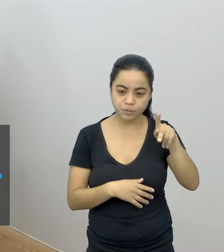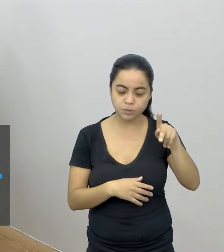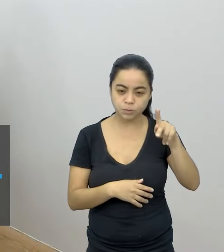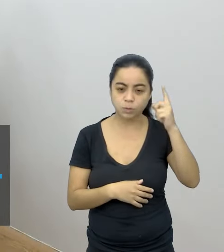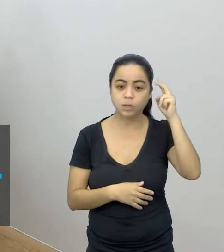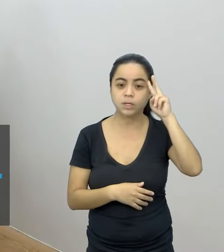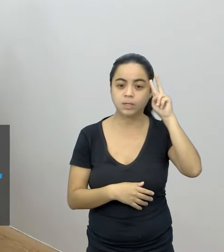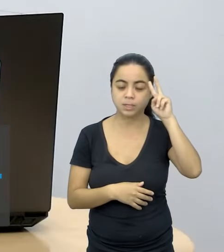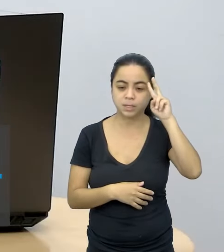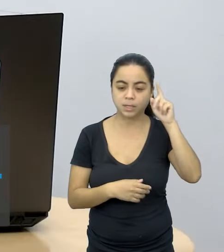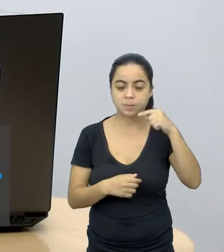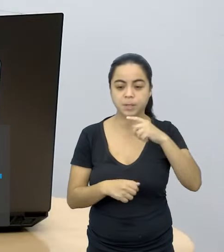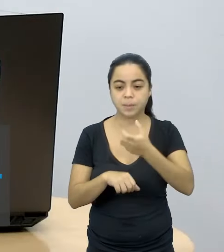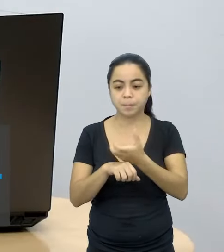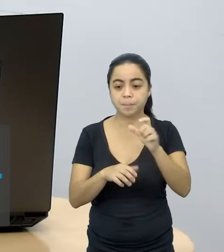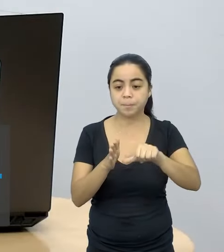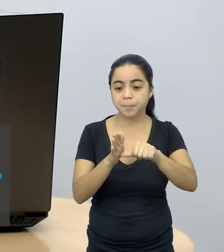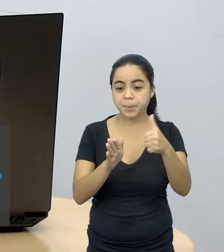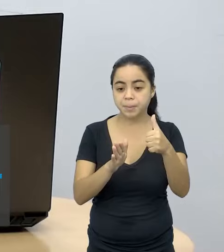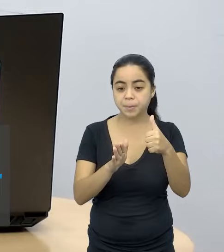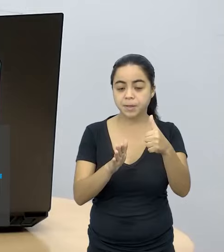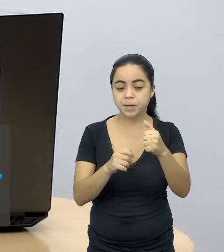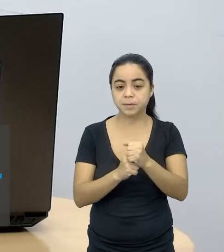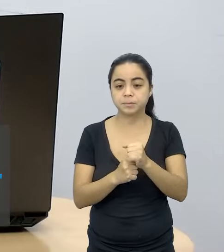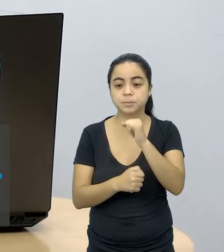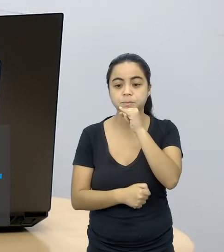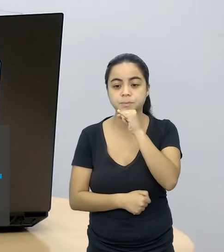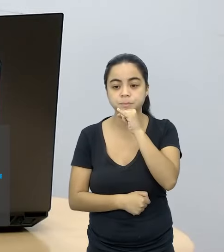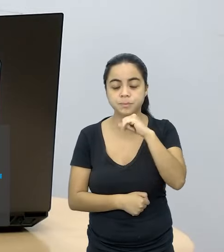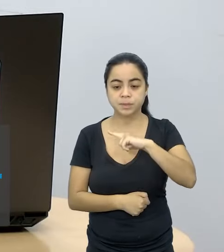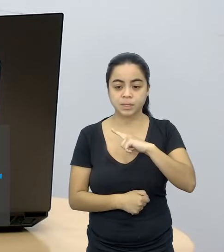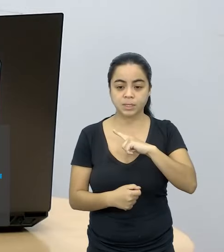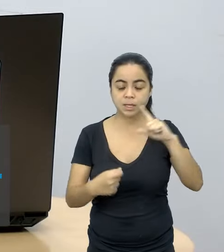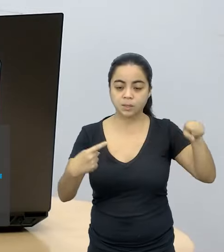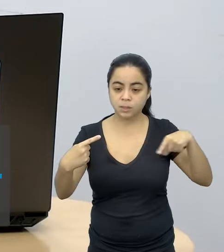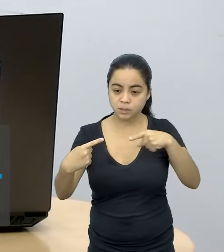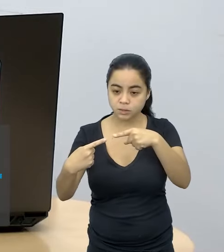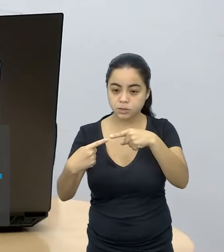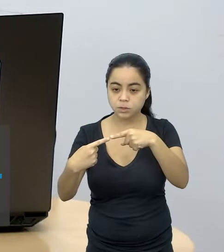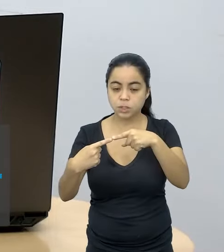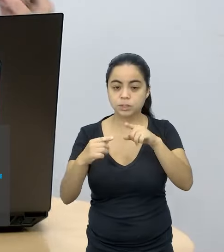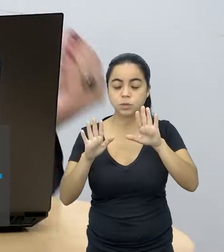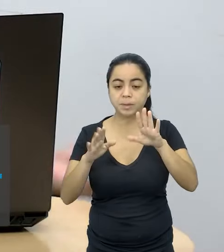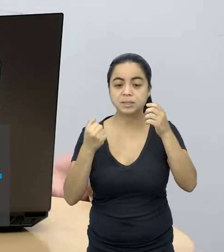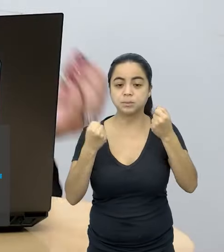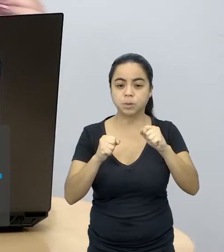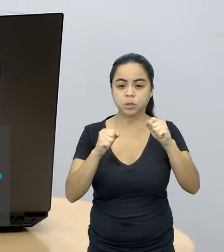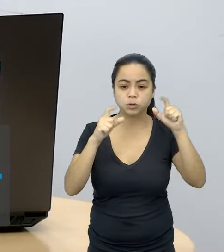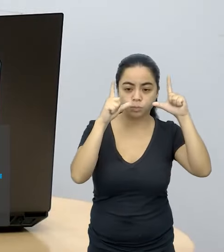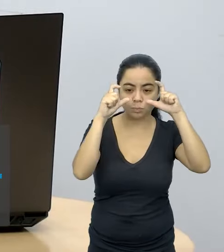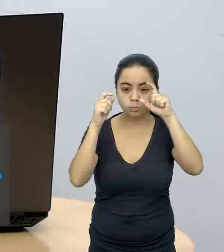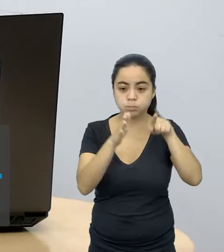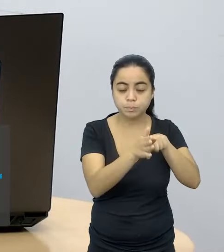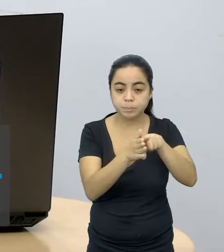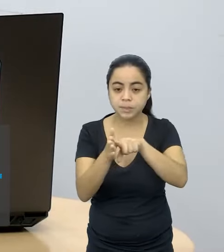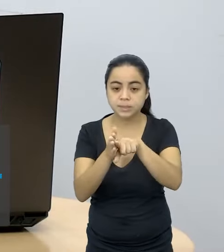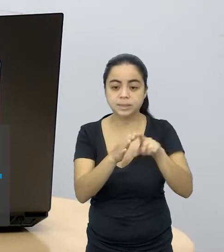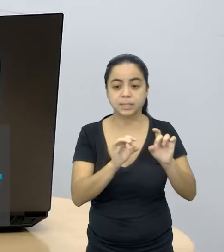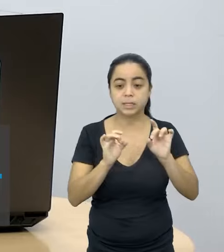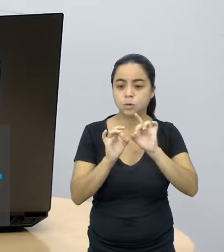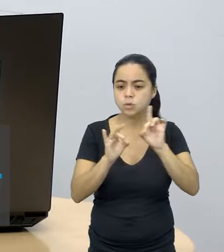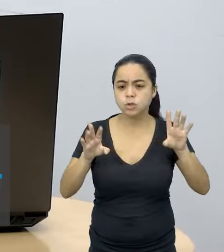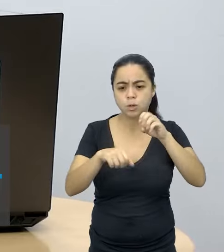Nós falamos isso na primeira, né? Sim. Que tem as indicações, mas você pode procurar fora, né? Então, aqui são só